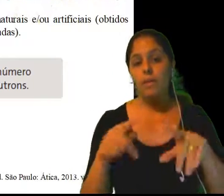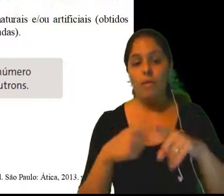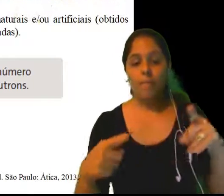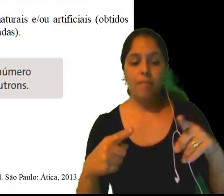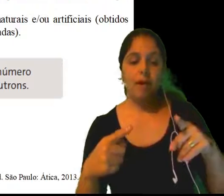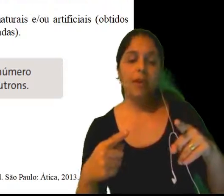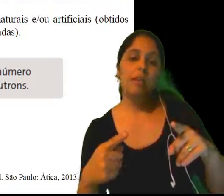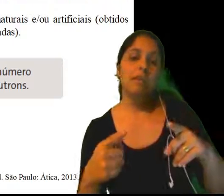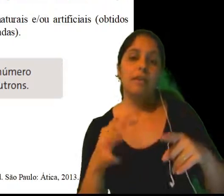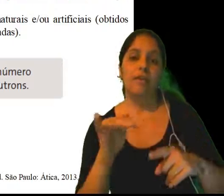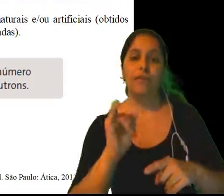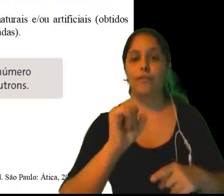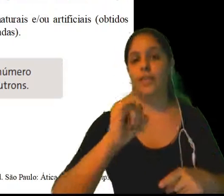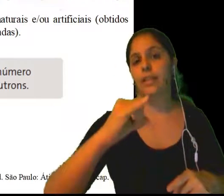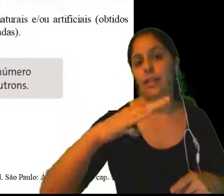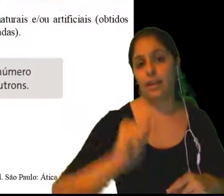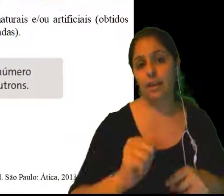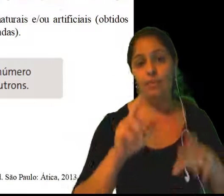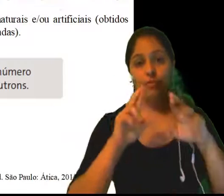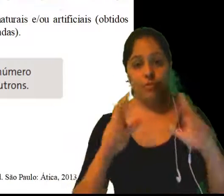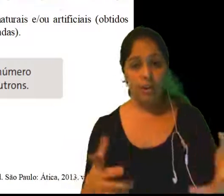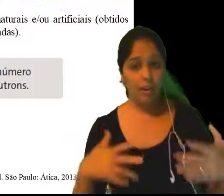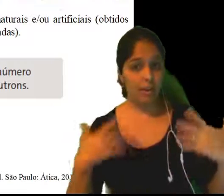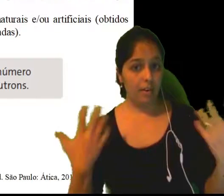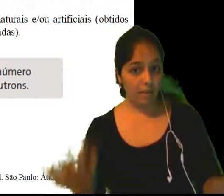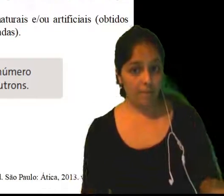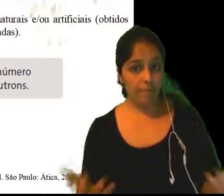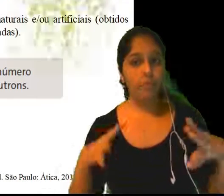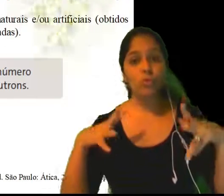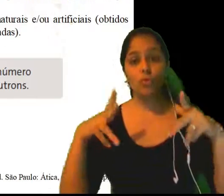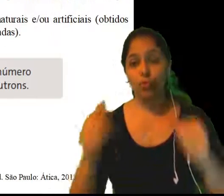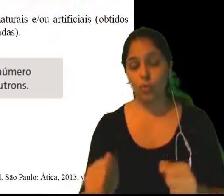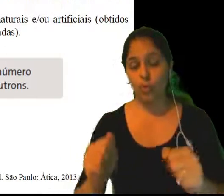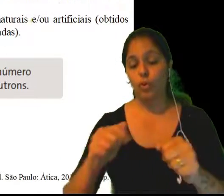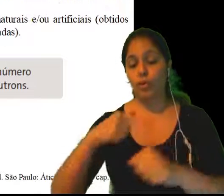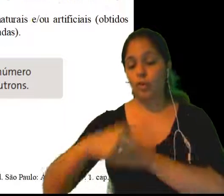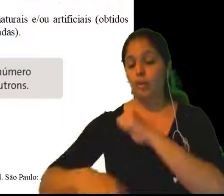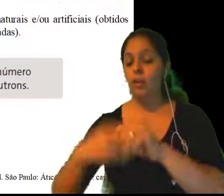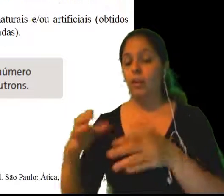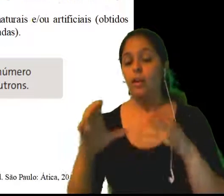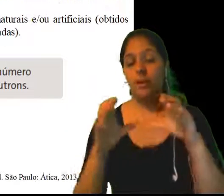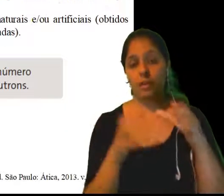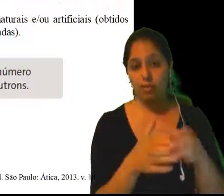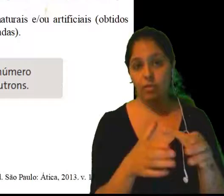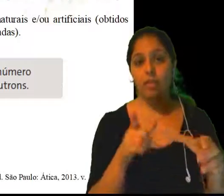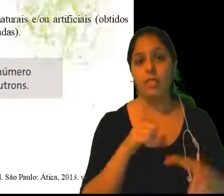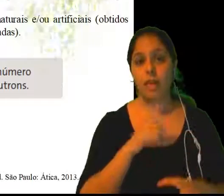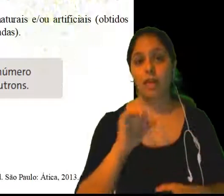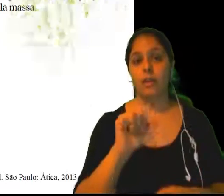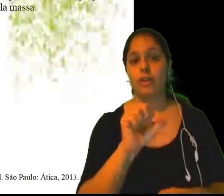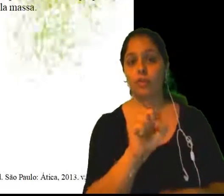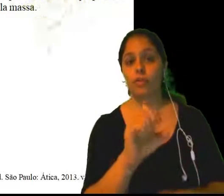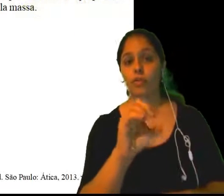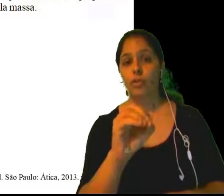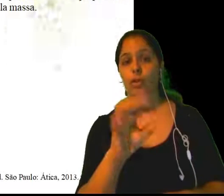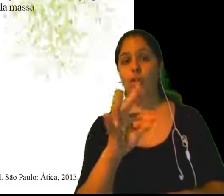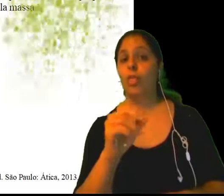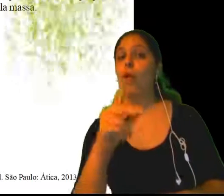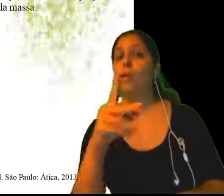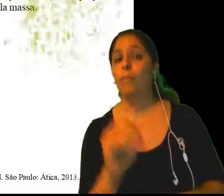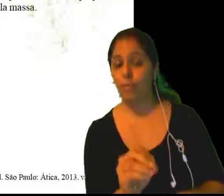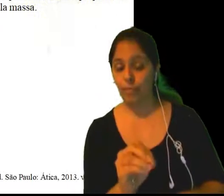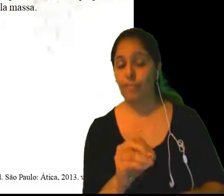porém propriedades físicas diferentes. Praticamente todos os elementos químicos possuem